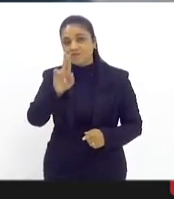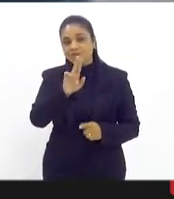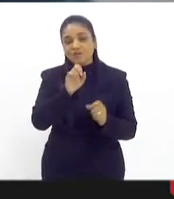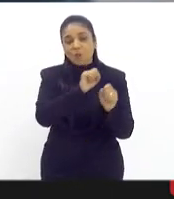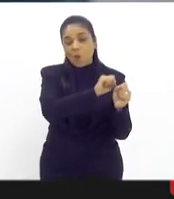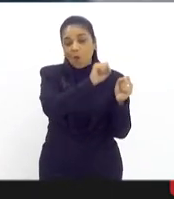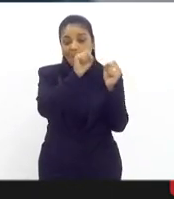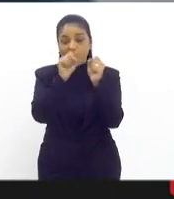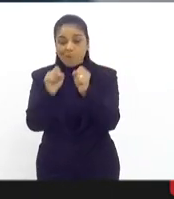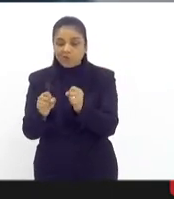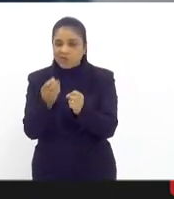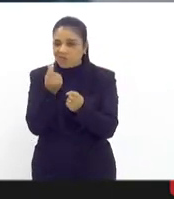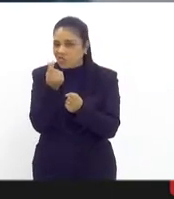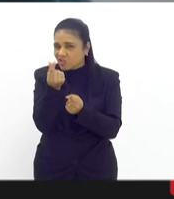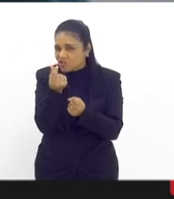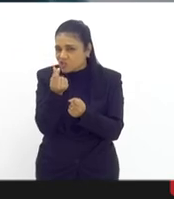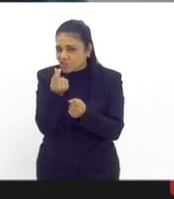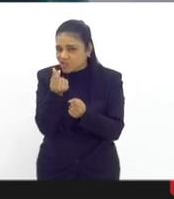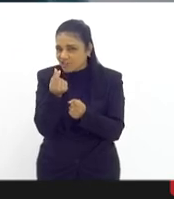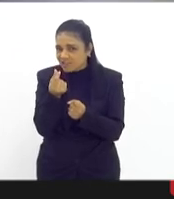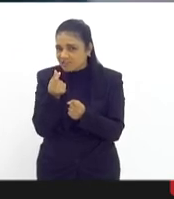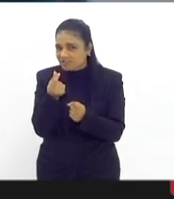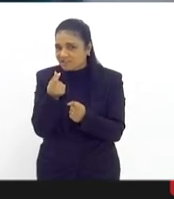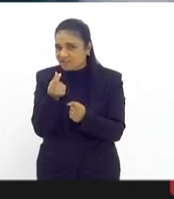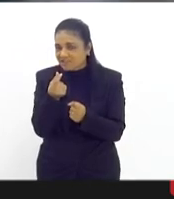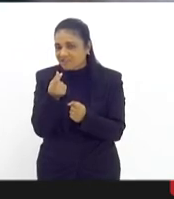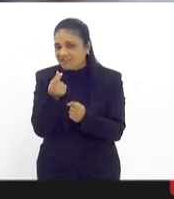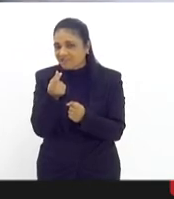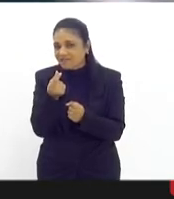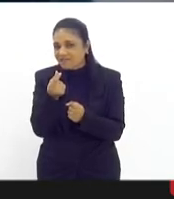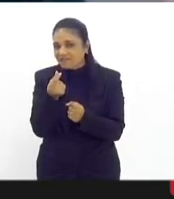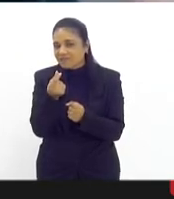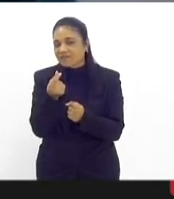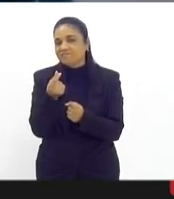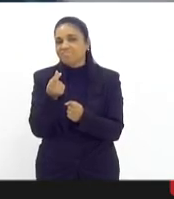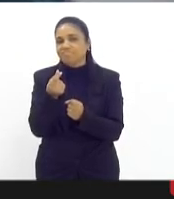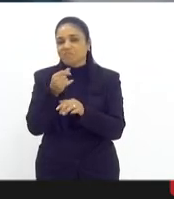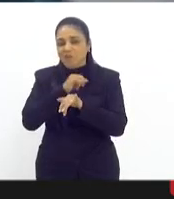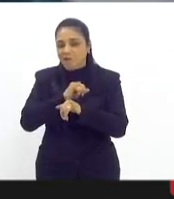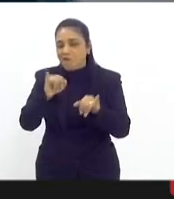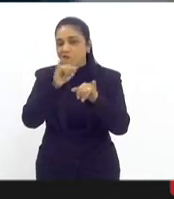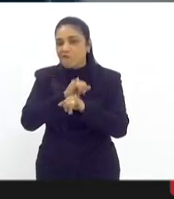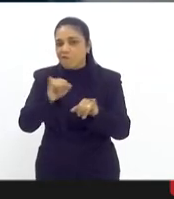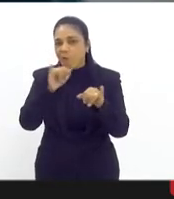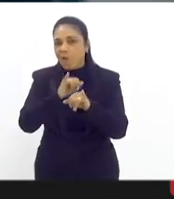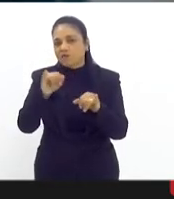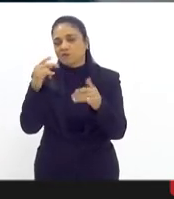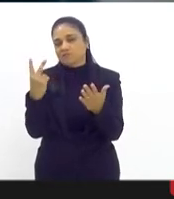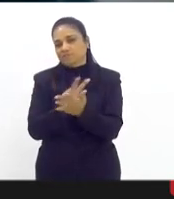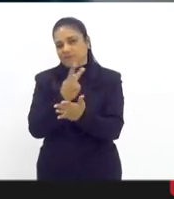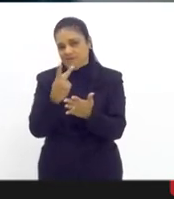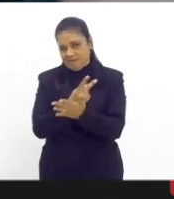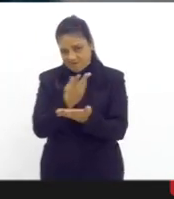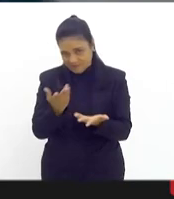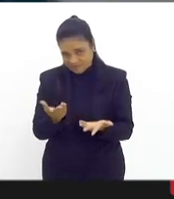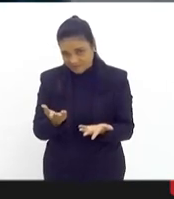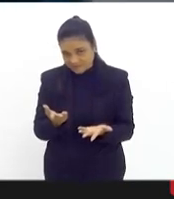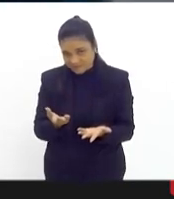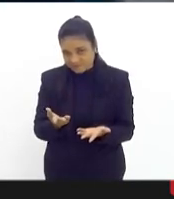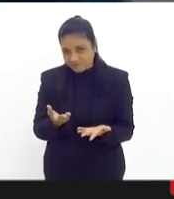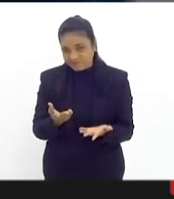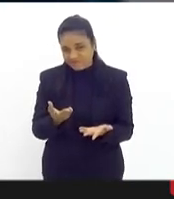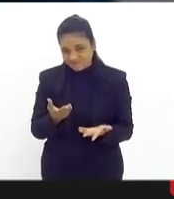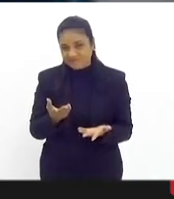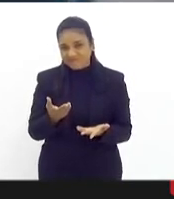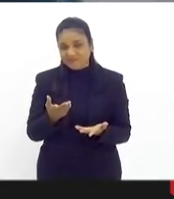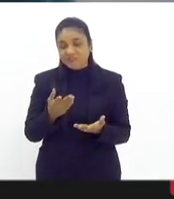poder da grana para plantar veneno na cabeça das pessoas. Na